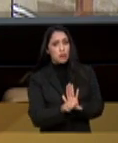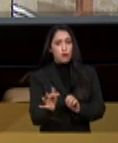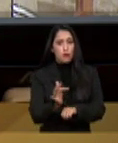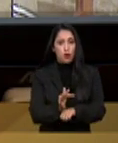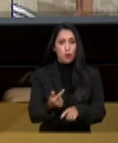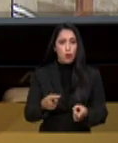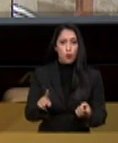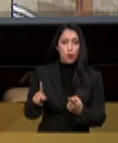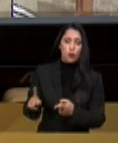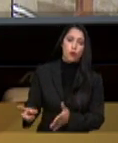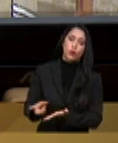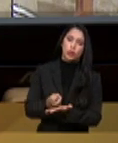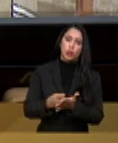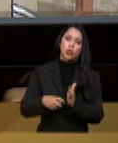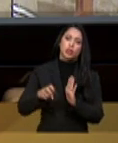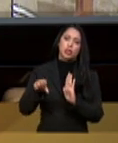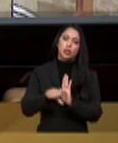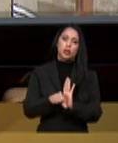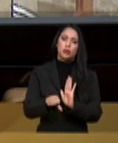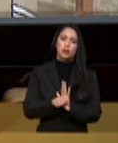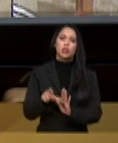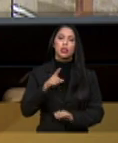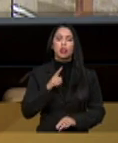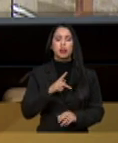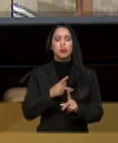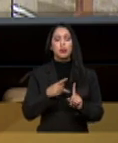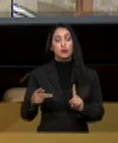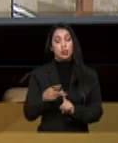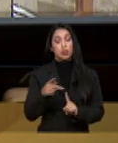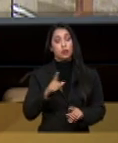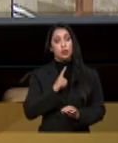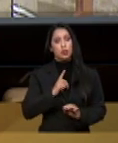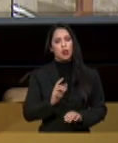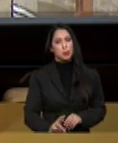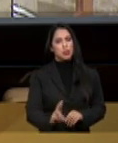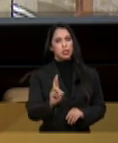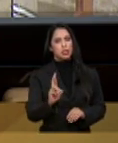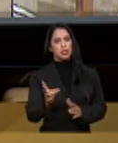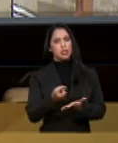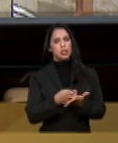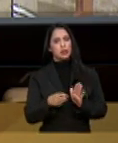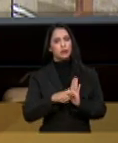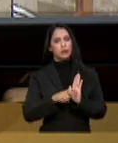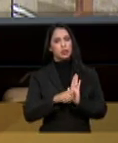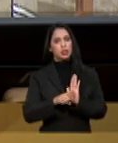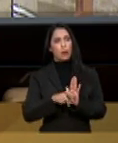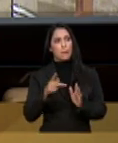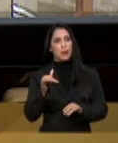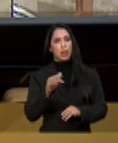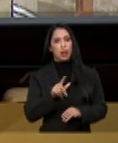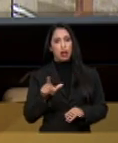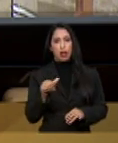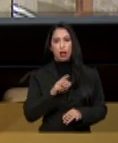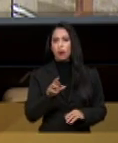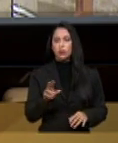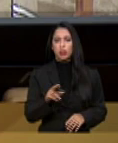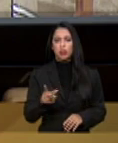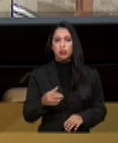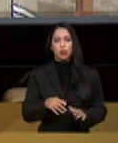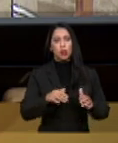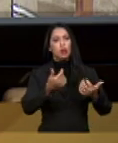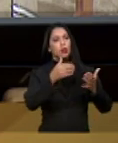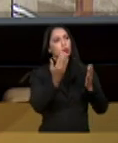contra a ordem tributária e contra a Previdência Social, a representação fiscal para fins penais independe do